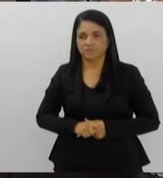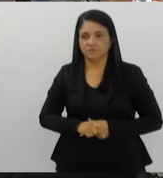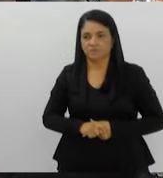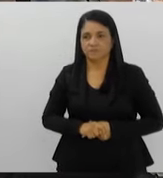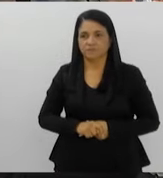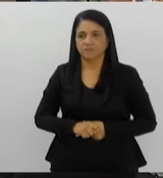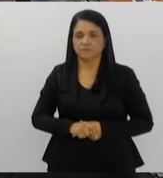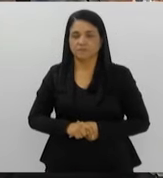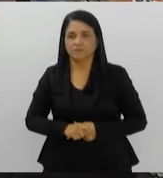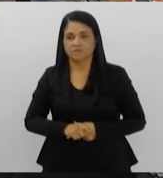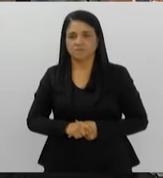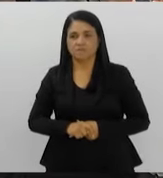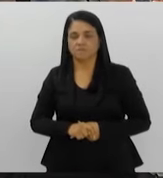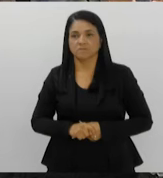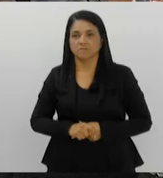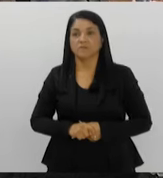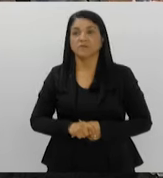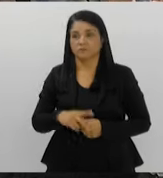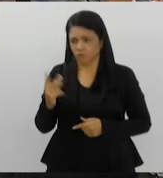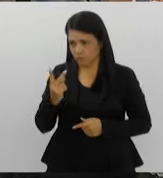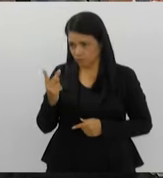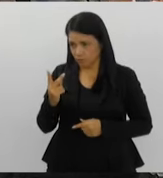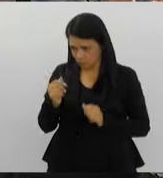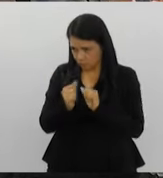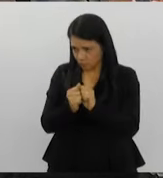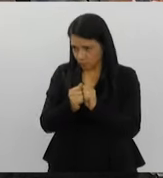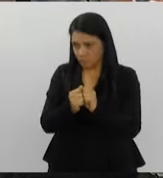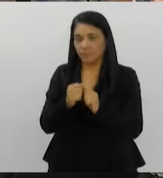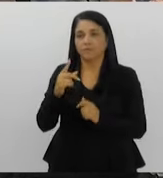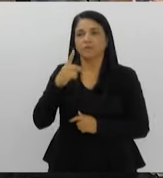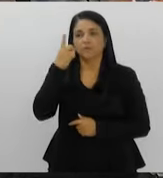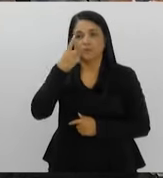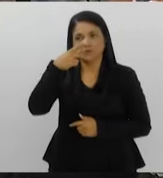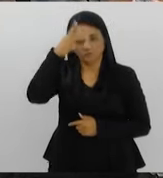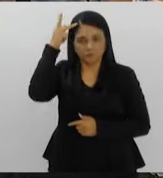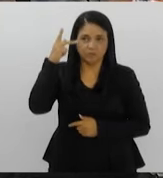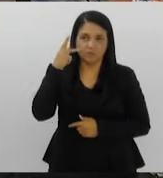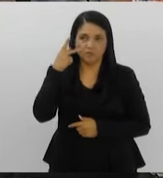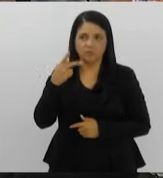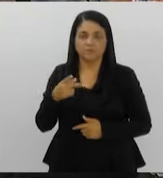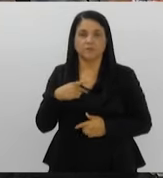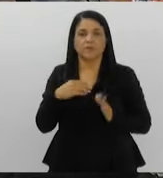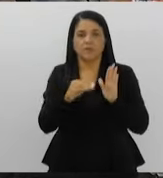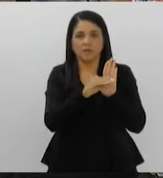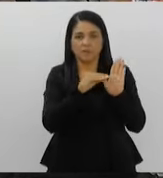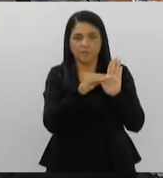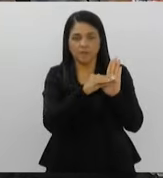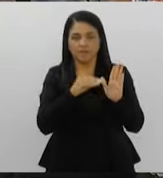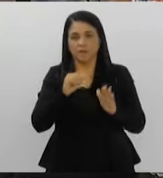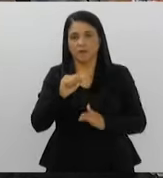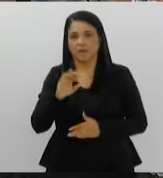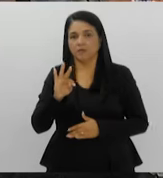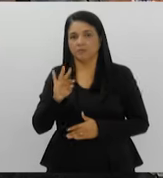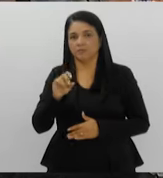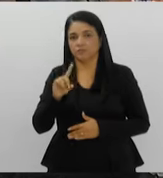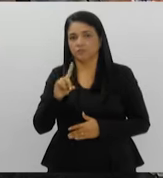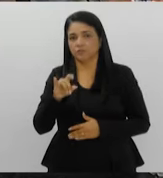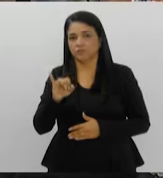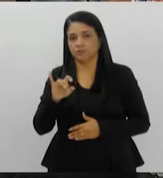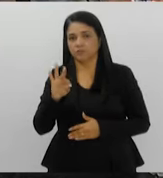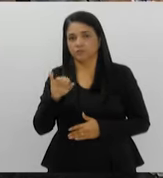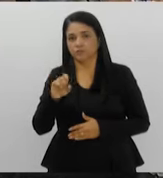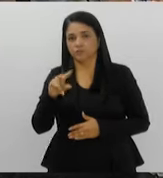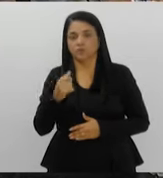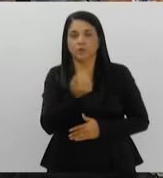Vai fazer os dois juntos, Luiz? Então, por favor, deputado Luiz Paulo. Emenda aditiva número 17 e aprovação da emenda